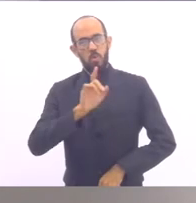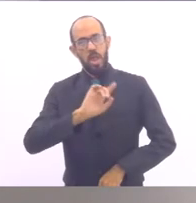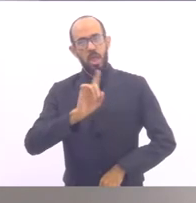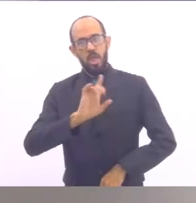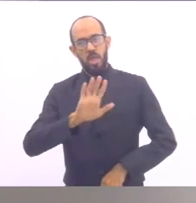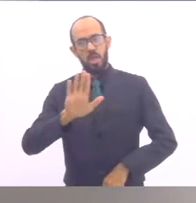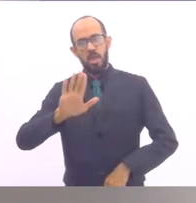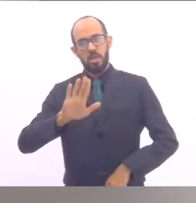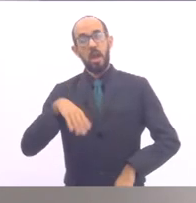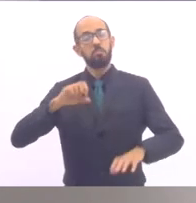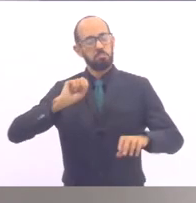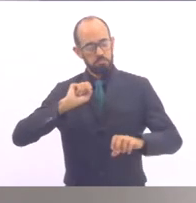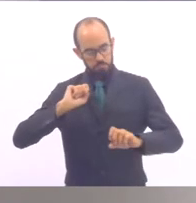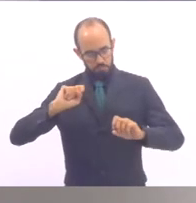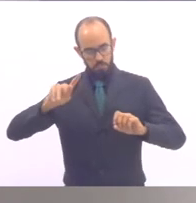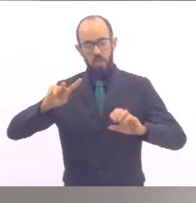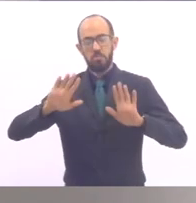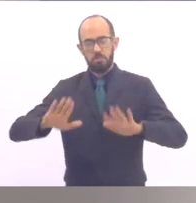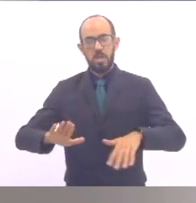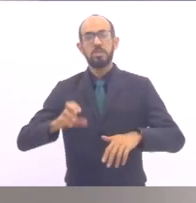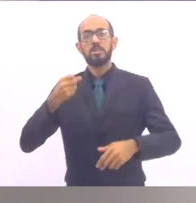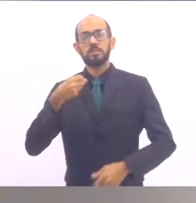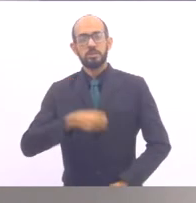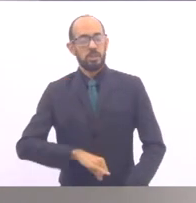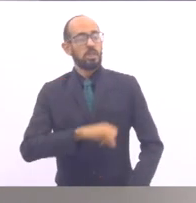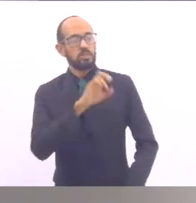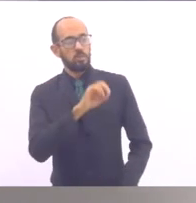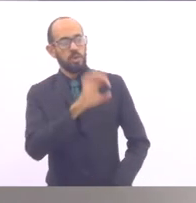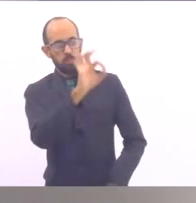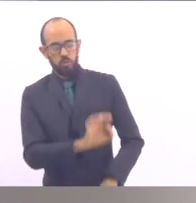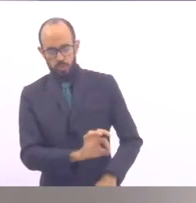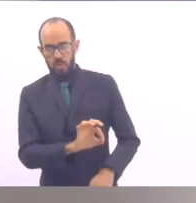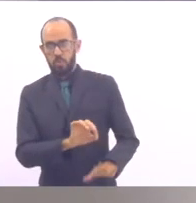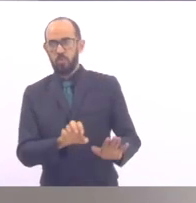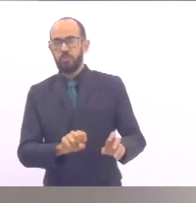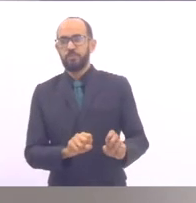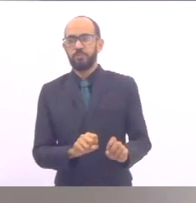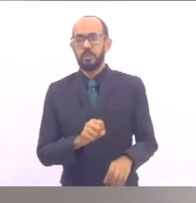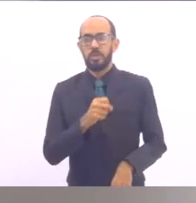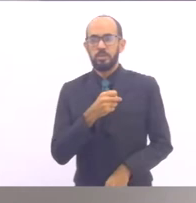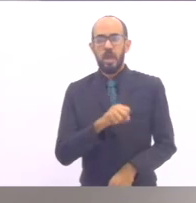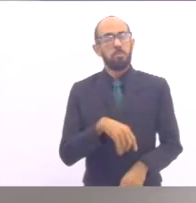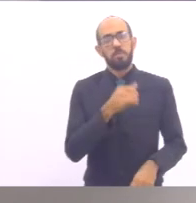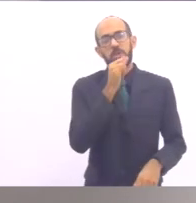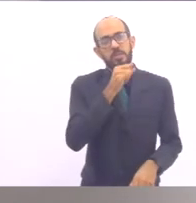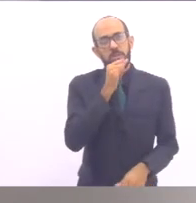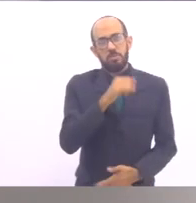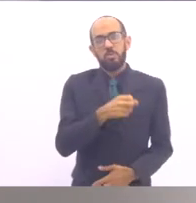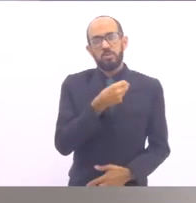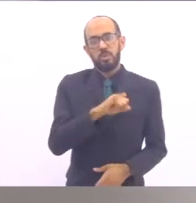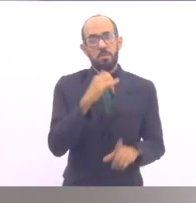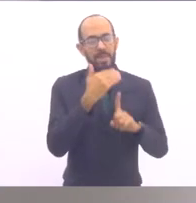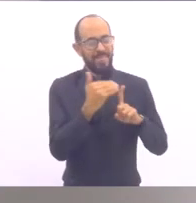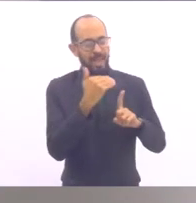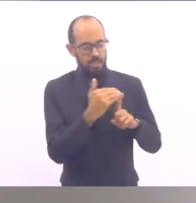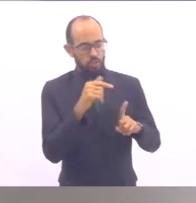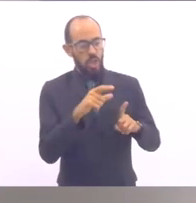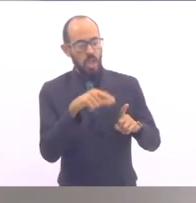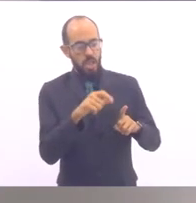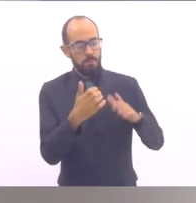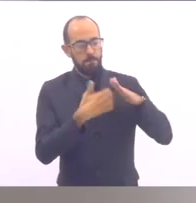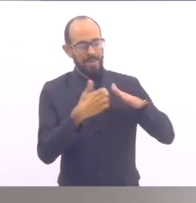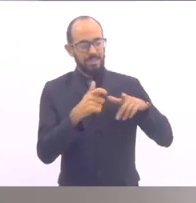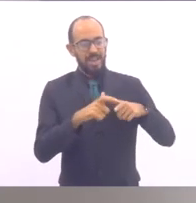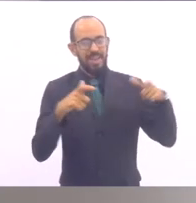que o que a gente tem, se esse número é assim, mesmo que são 1.000, dessas, metade é grande. Digamos que